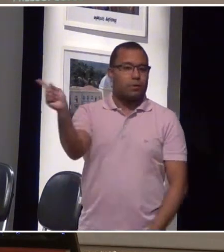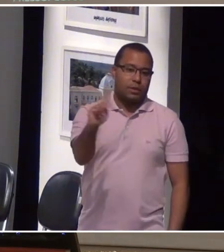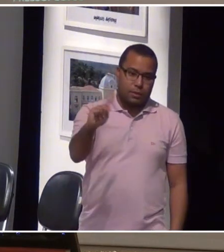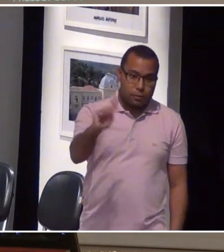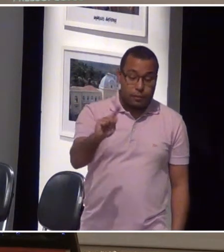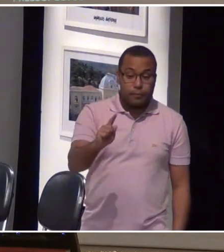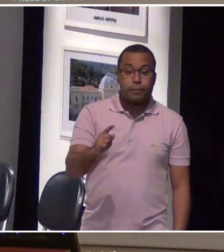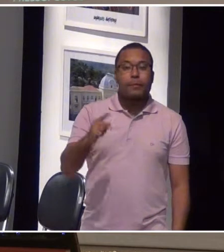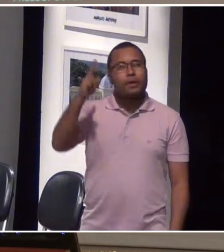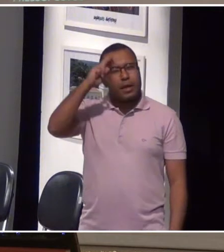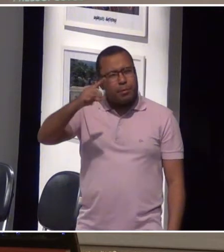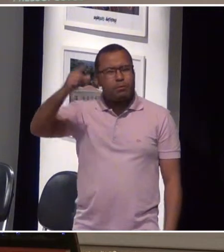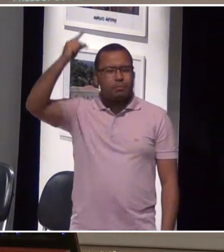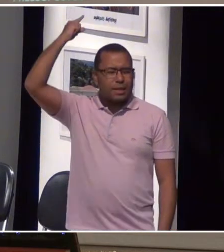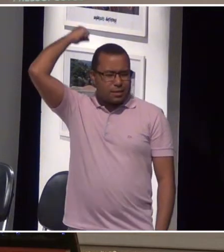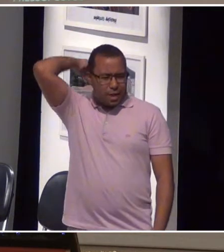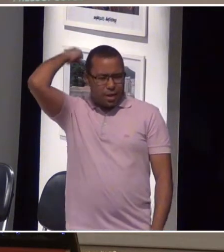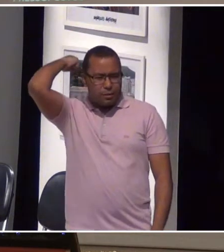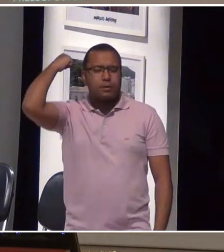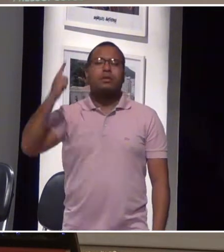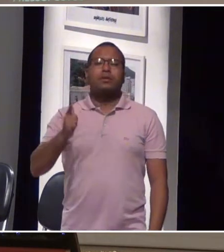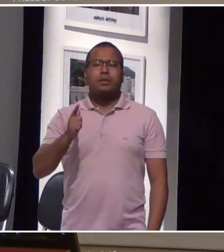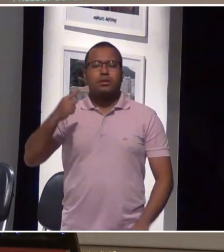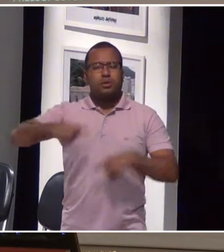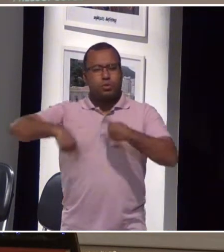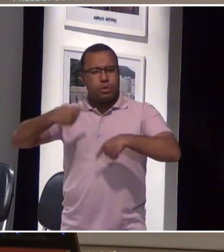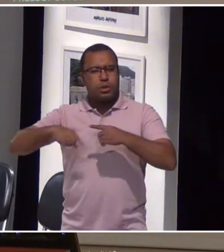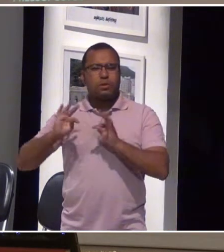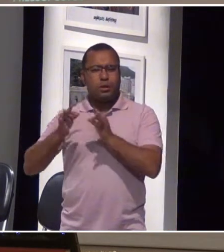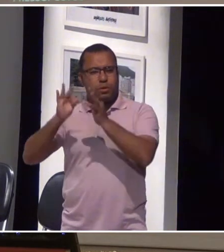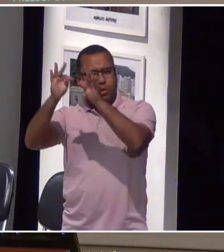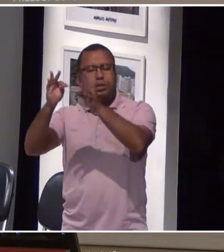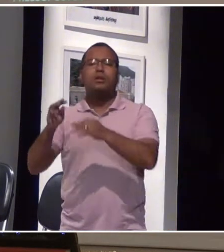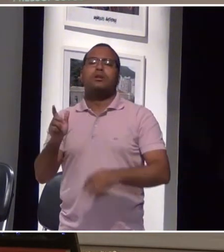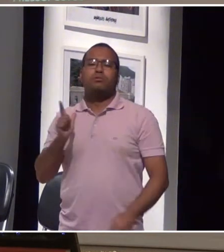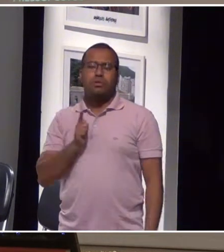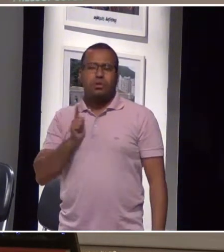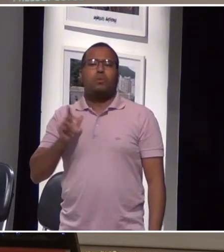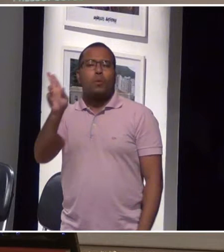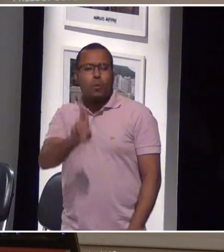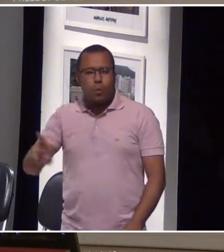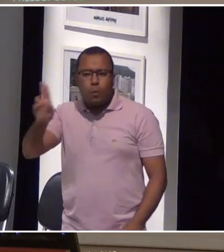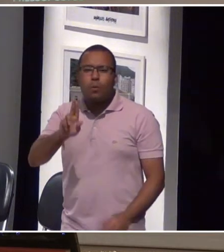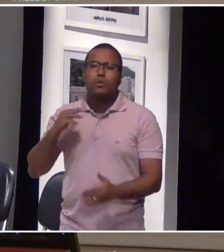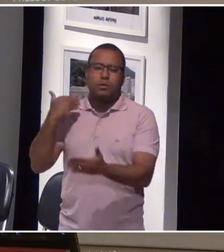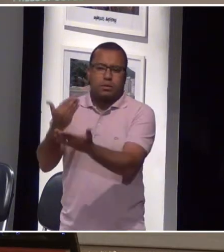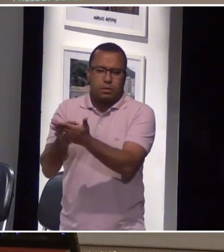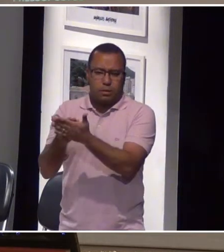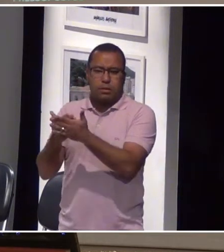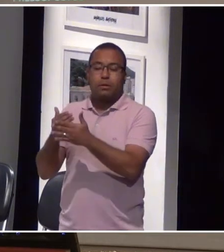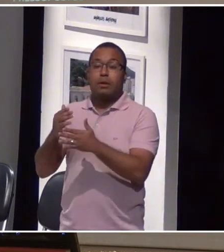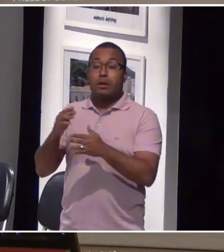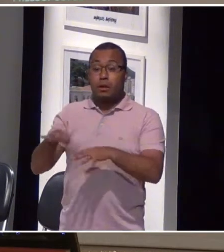aconteceu. Eu lembro que, naquele momento, a gente discutiu até as terminologias assim que eram usadas até então,